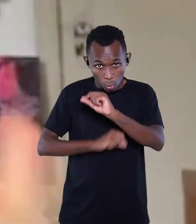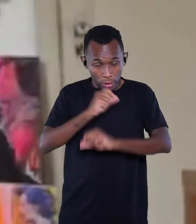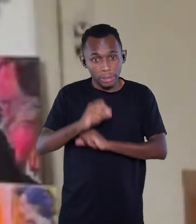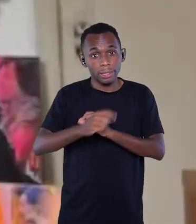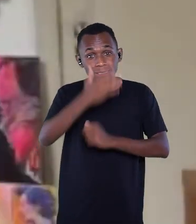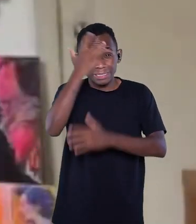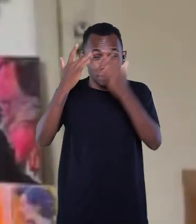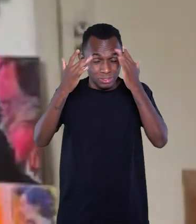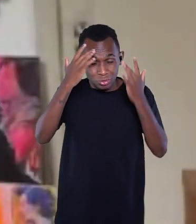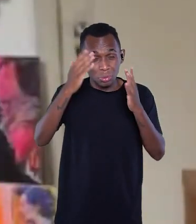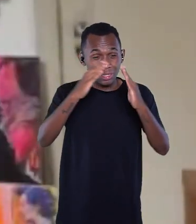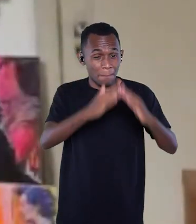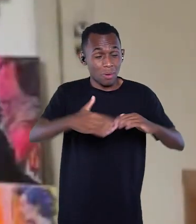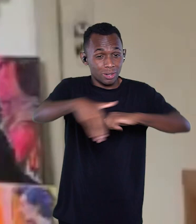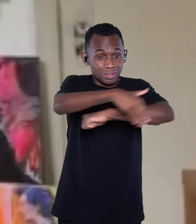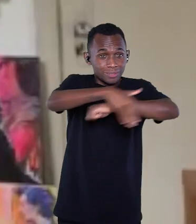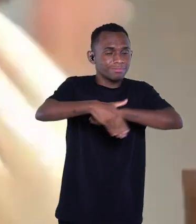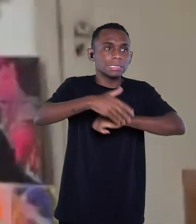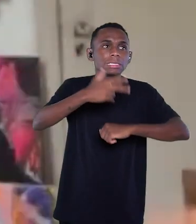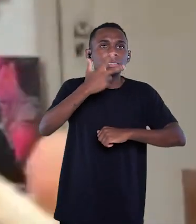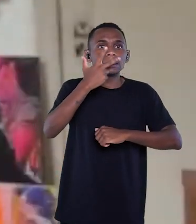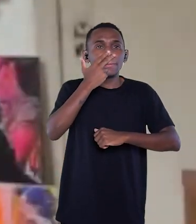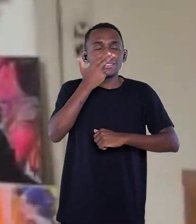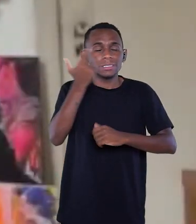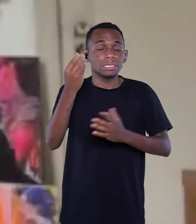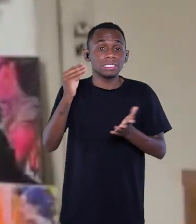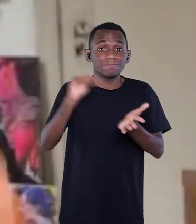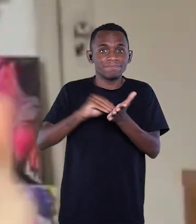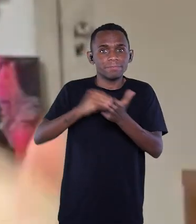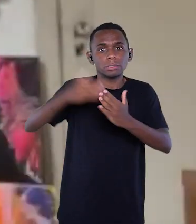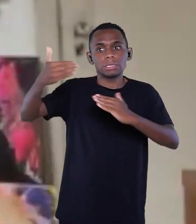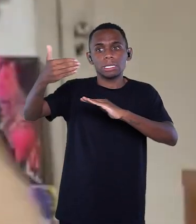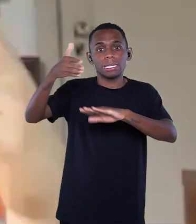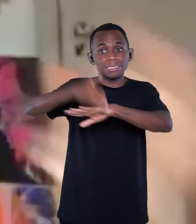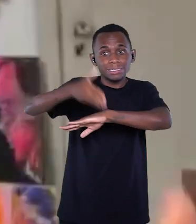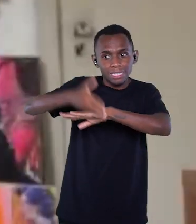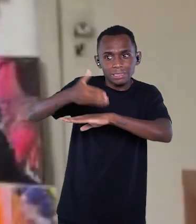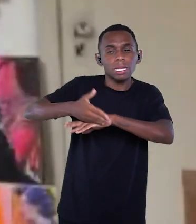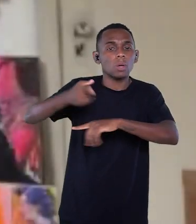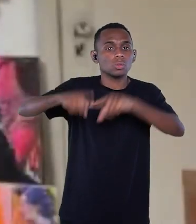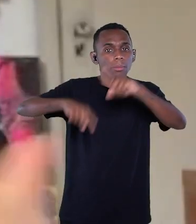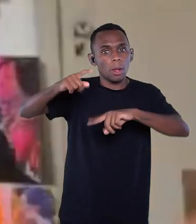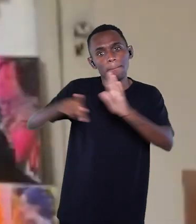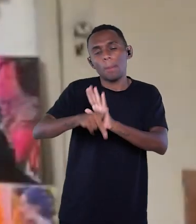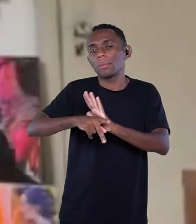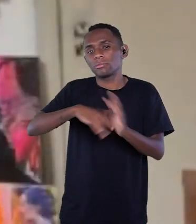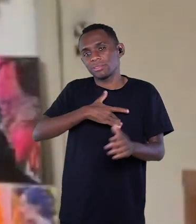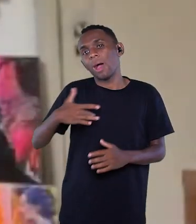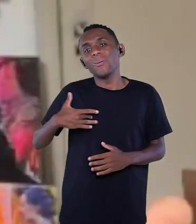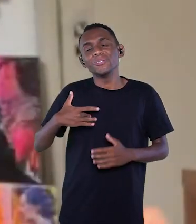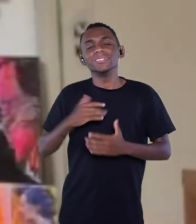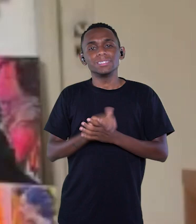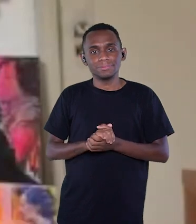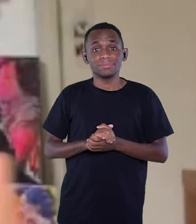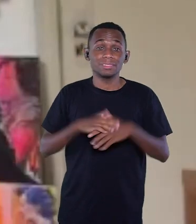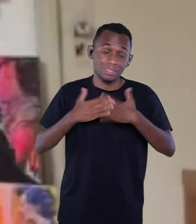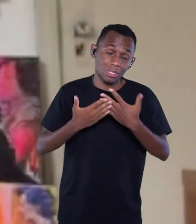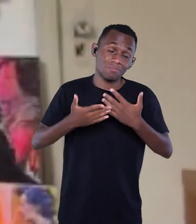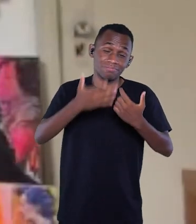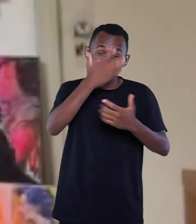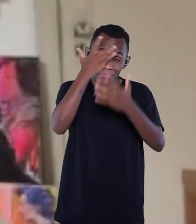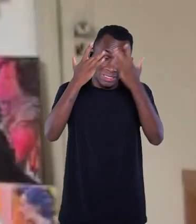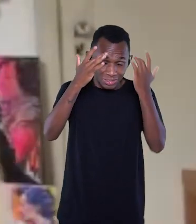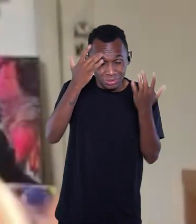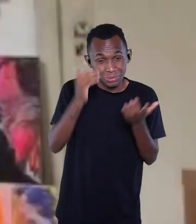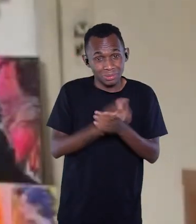que as pessoas em situação de rua não estão conseguindo acessar os equipamentos tradicionais de saúde, é basicamente isso, né? Então, assim, são pessoas